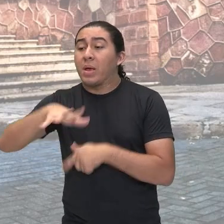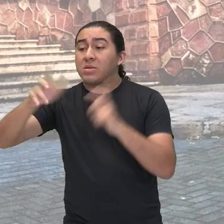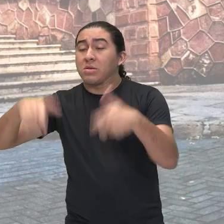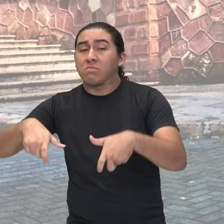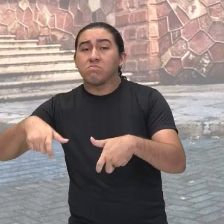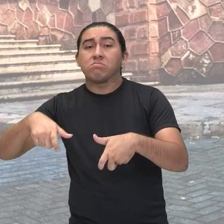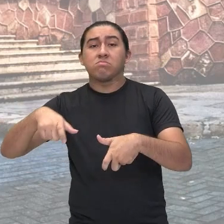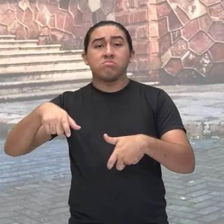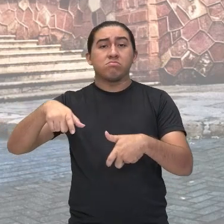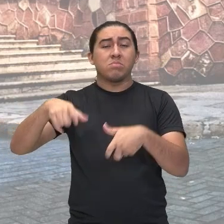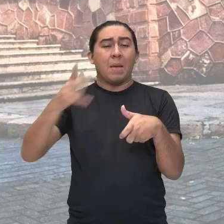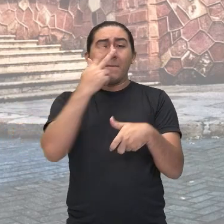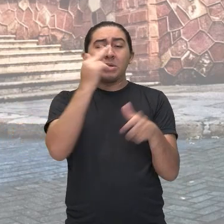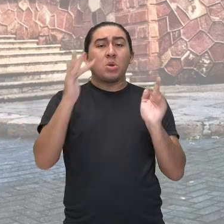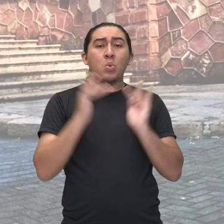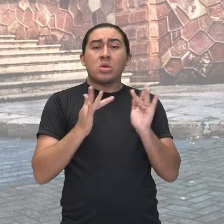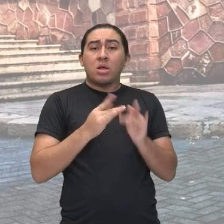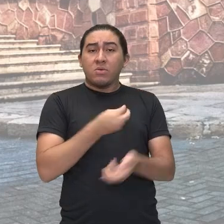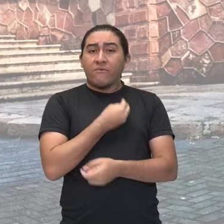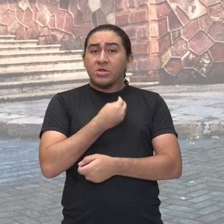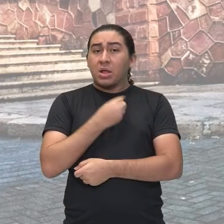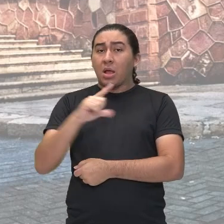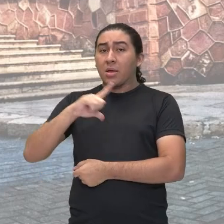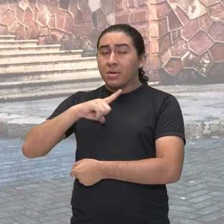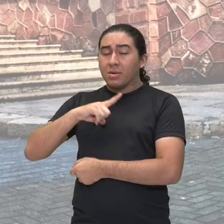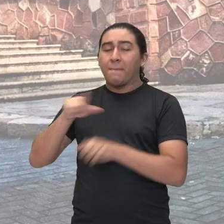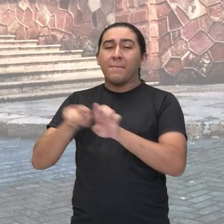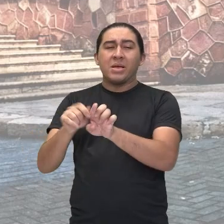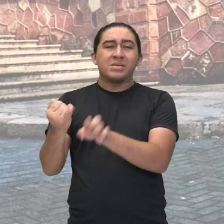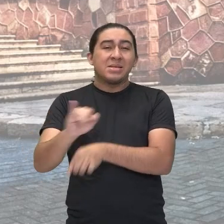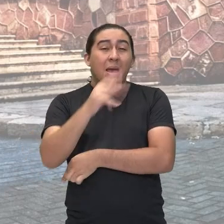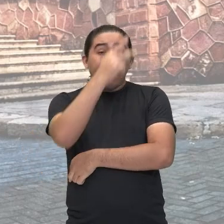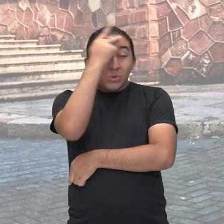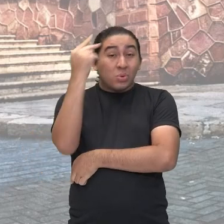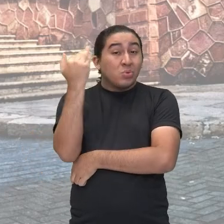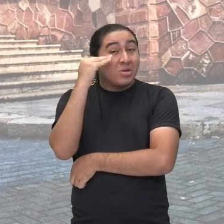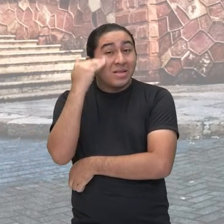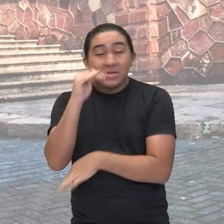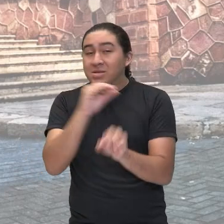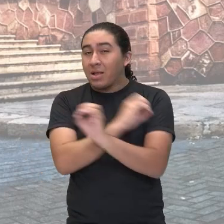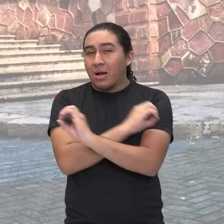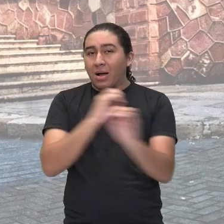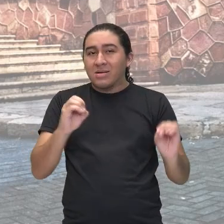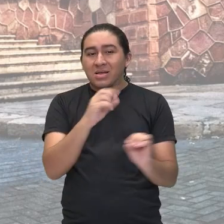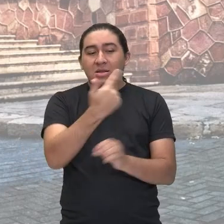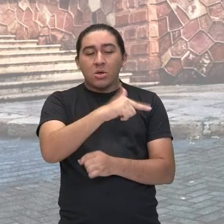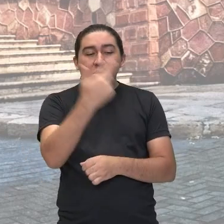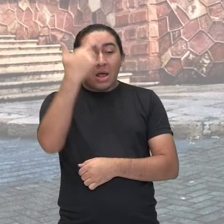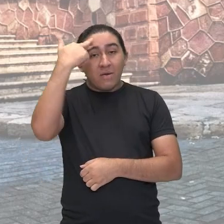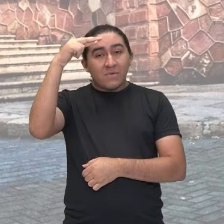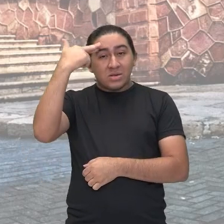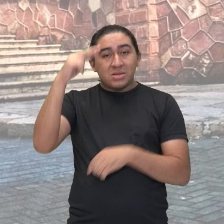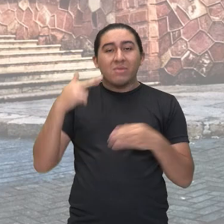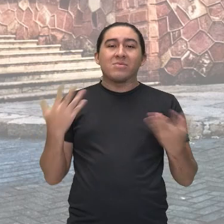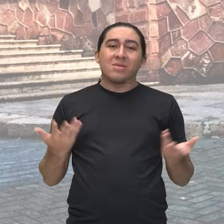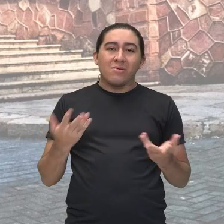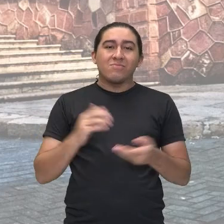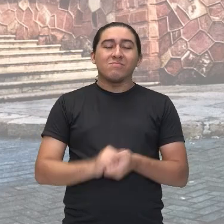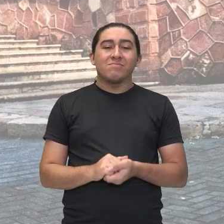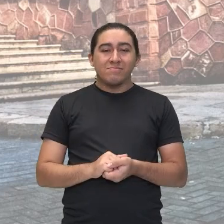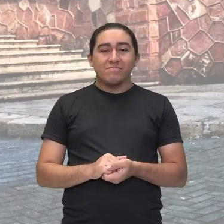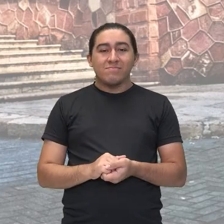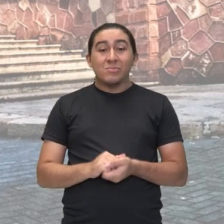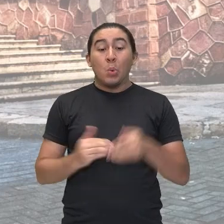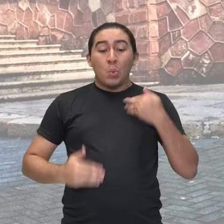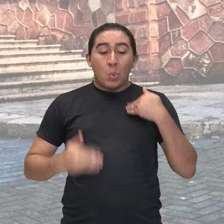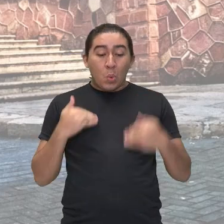mim? E quando você não compreende isso, você não passa por essa reflexão, teu corpo vai gritar, seu